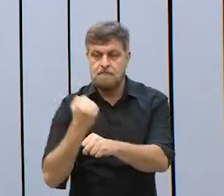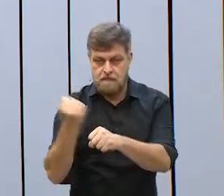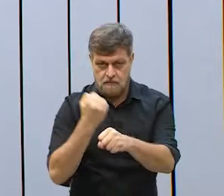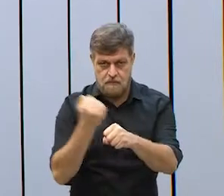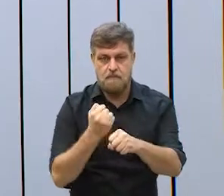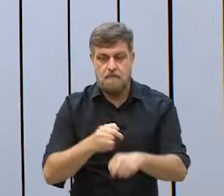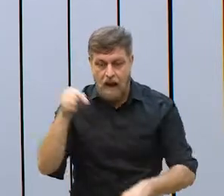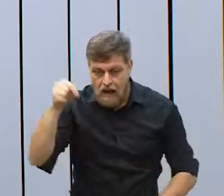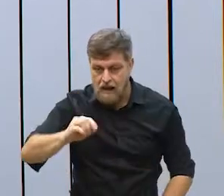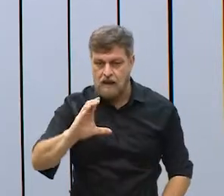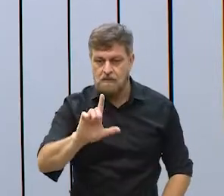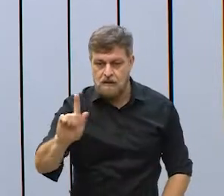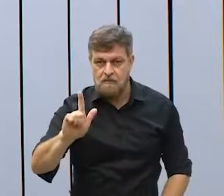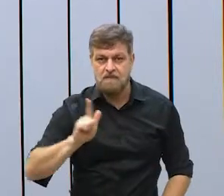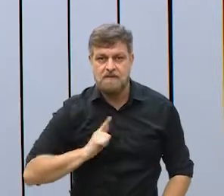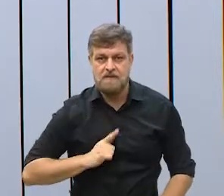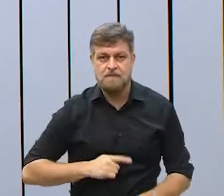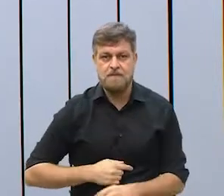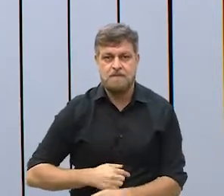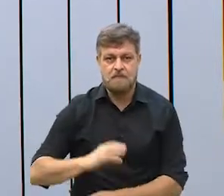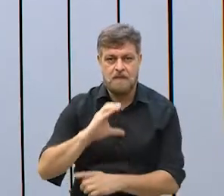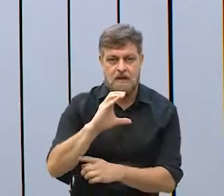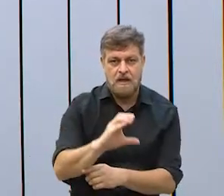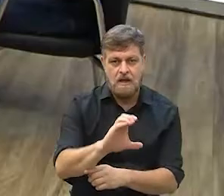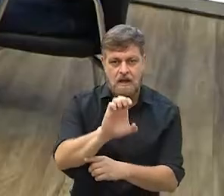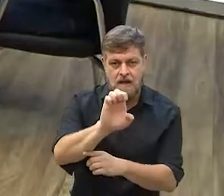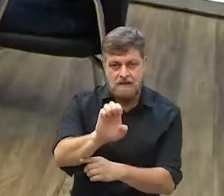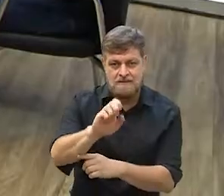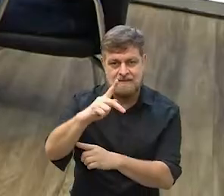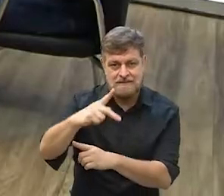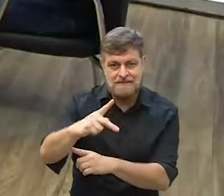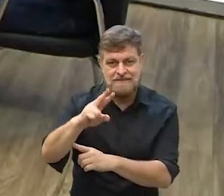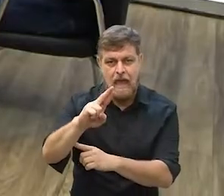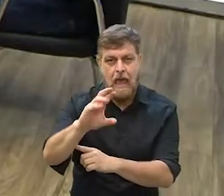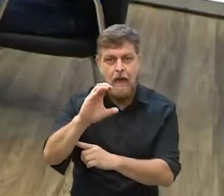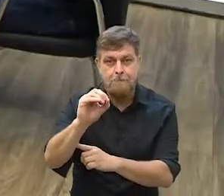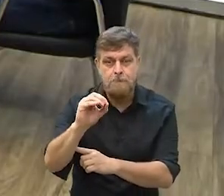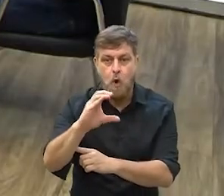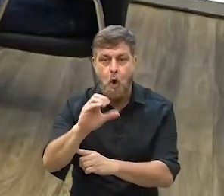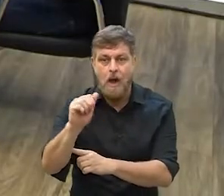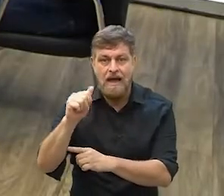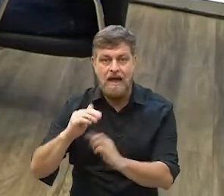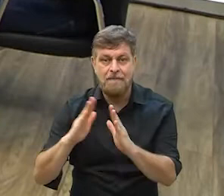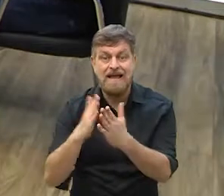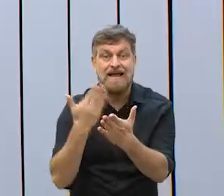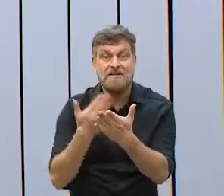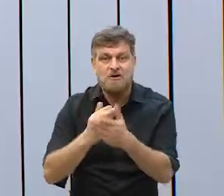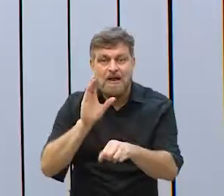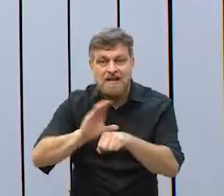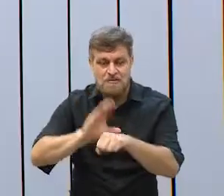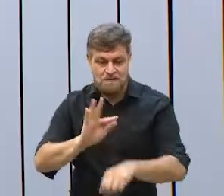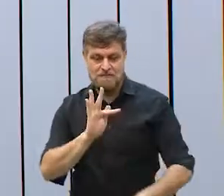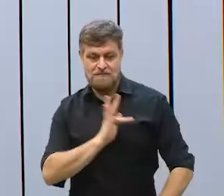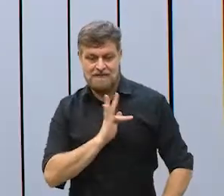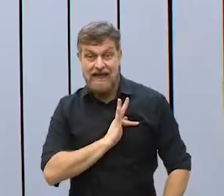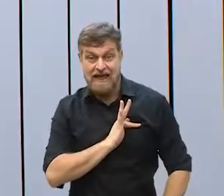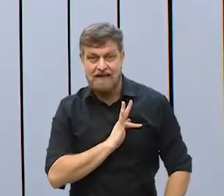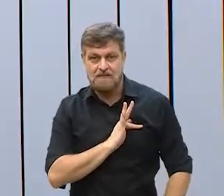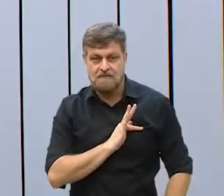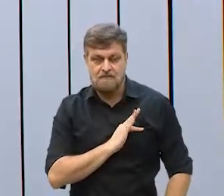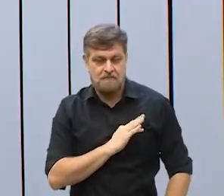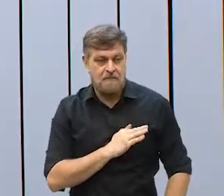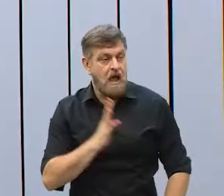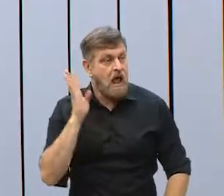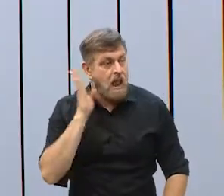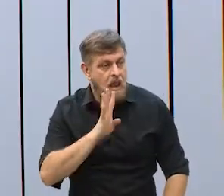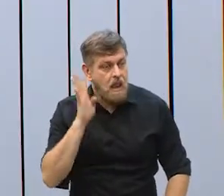para a construção do CEPROCAMP, lá perto da Praça da Concórdia. Então é uma luta. Só que aí a mesma coisa, eu falei, prefeito,